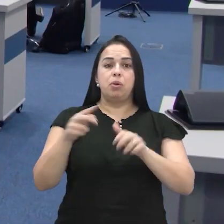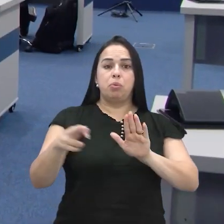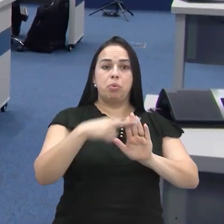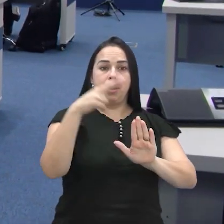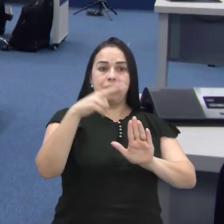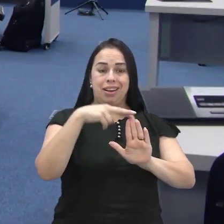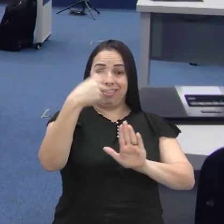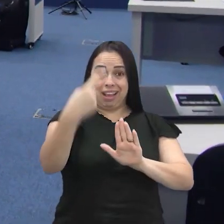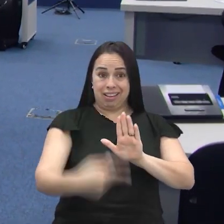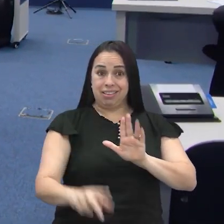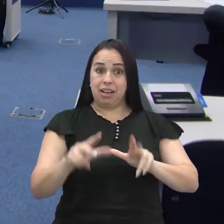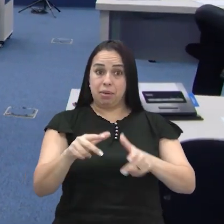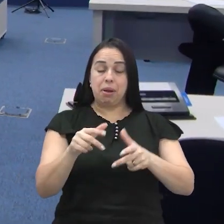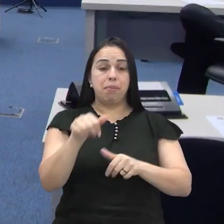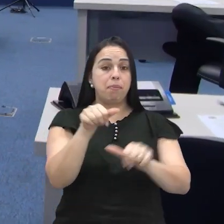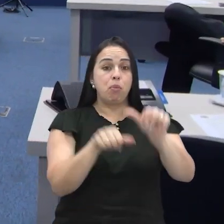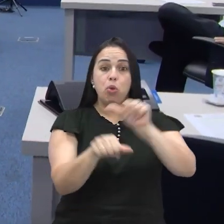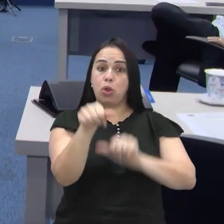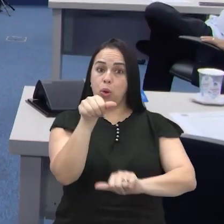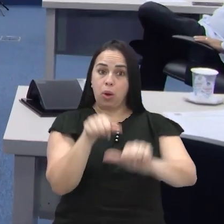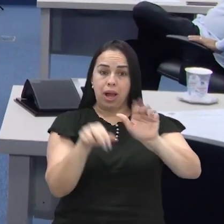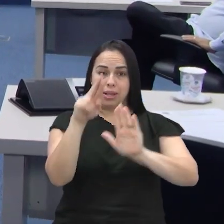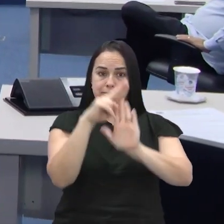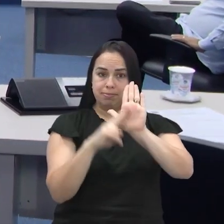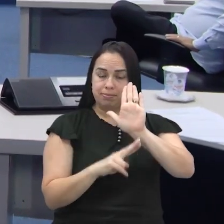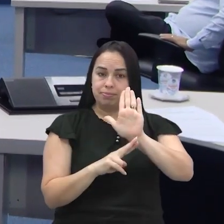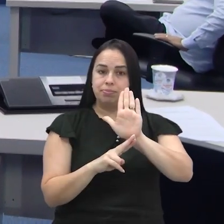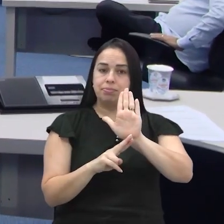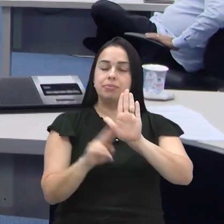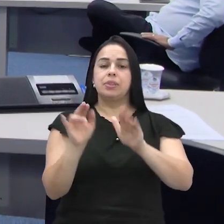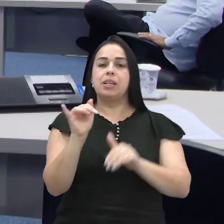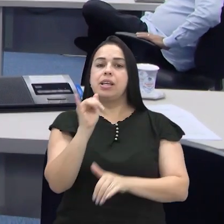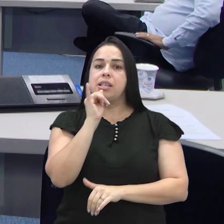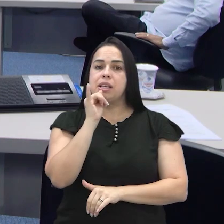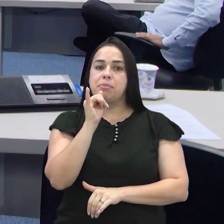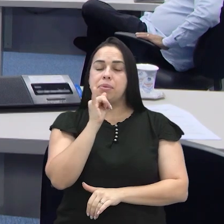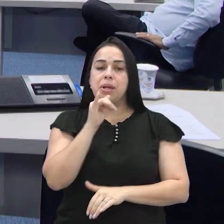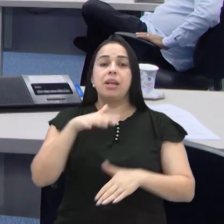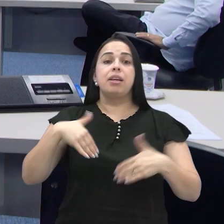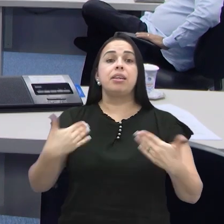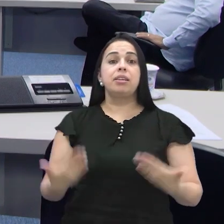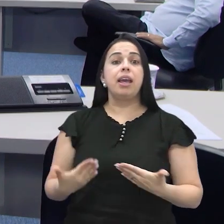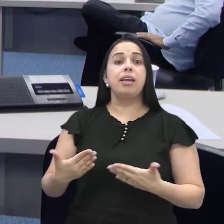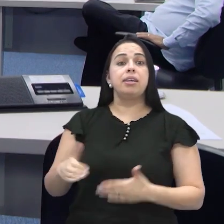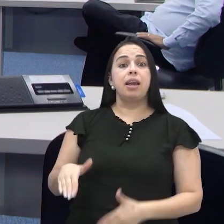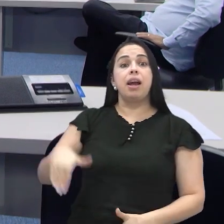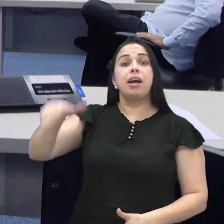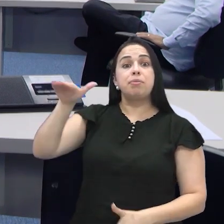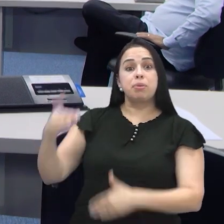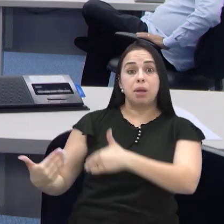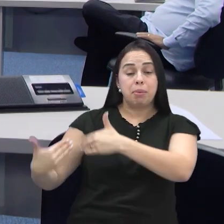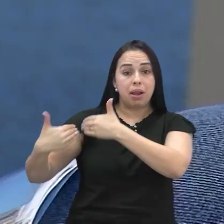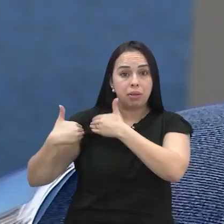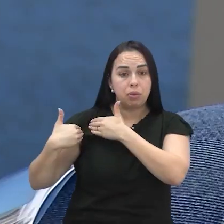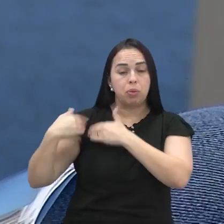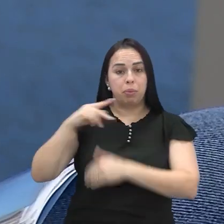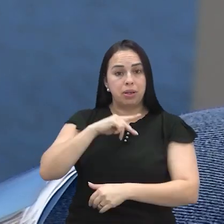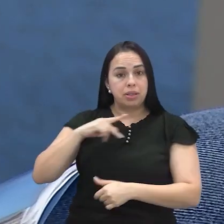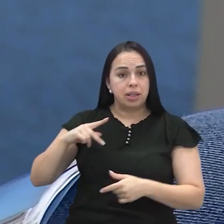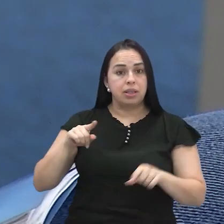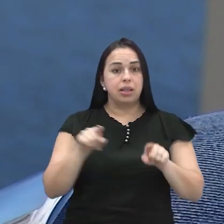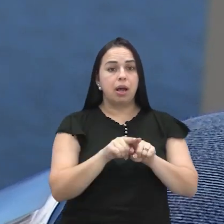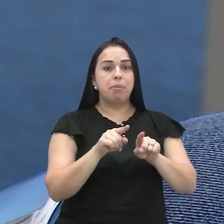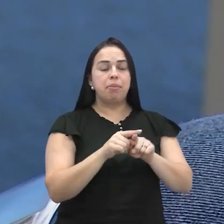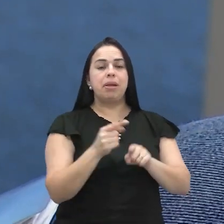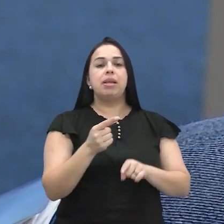que altera o regimento interno da Câmara Municipal, incluindo entre as competências privativas do presidente o